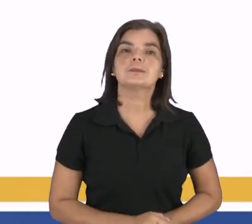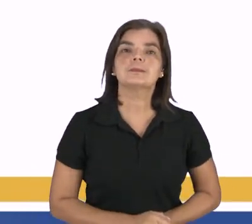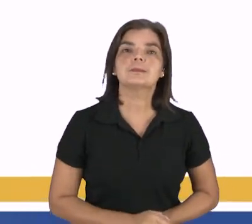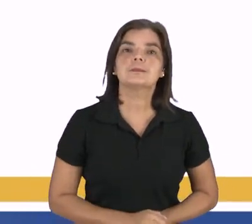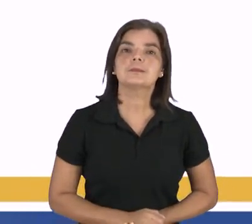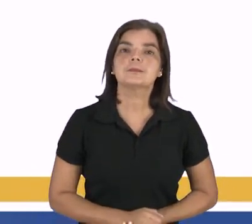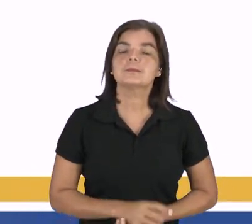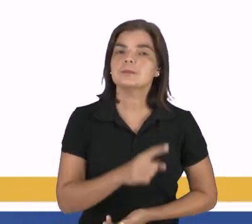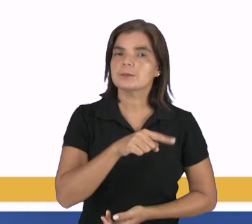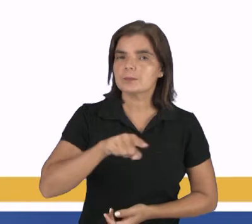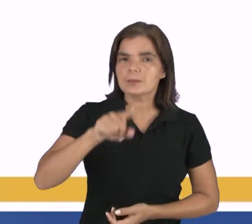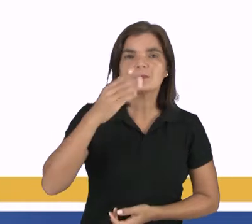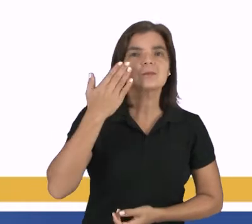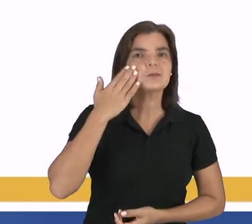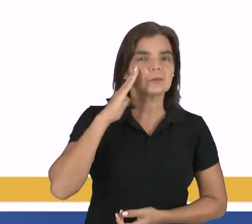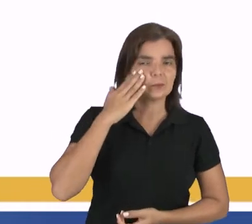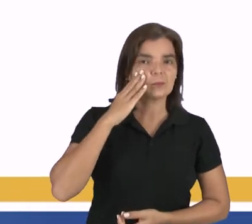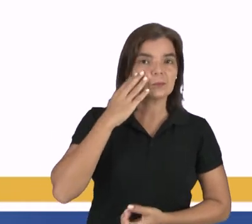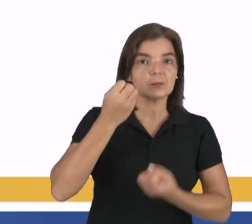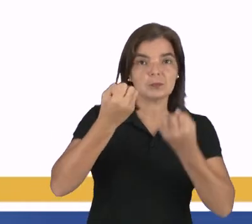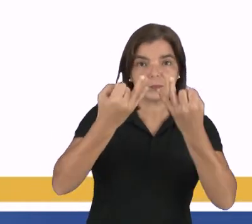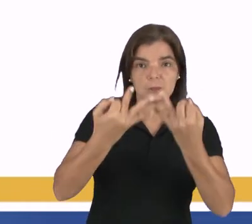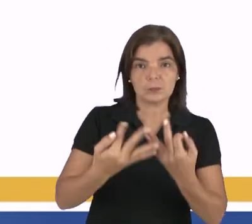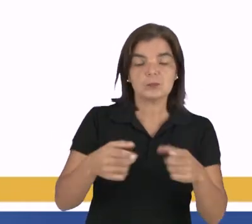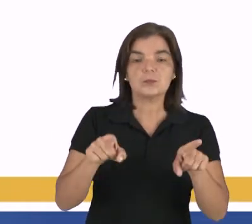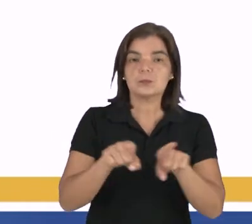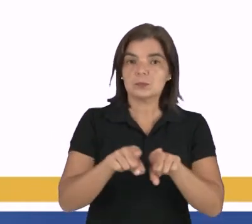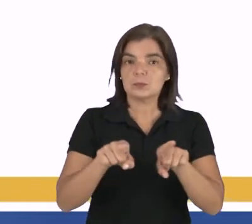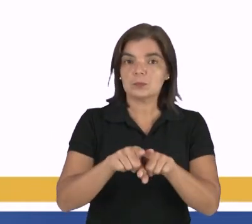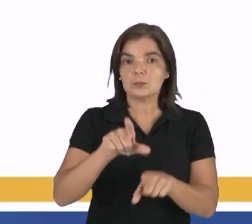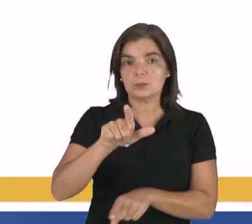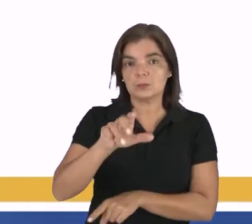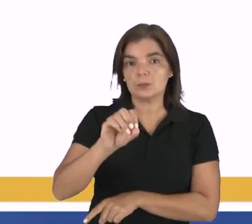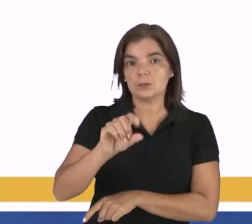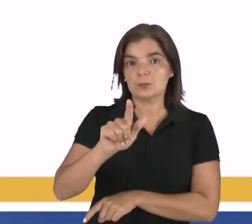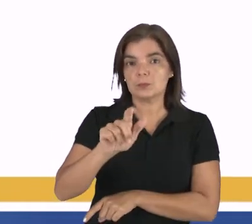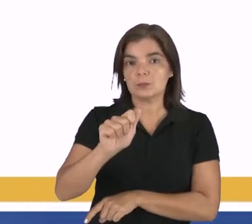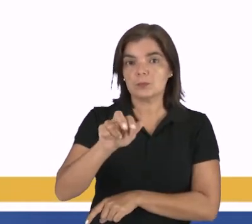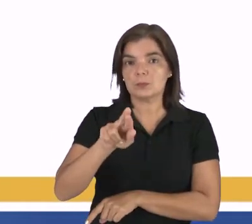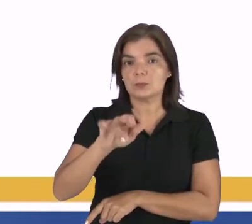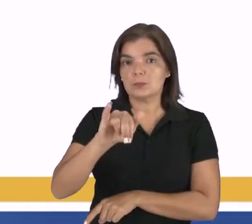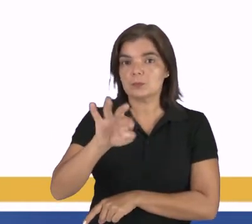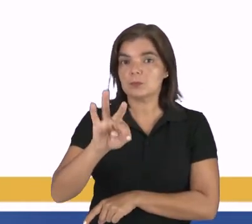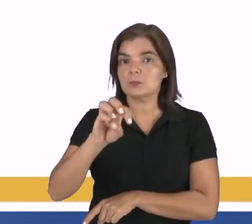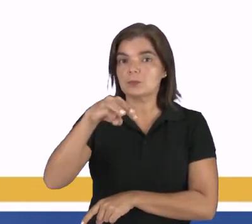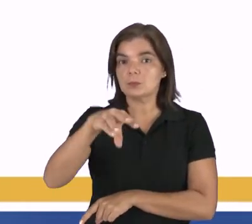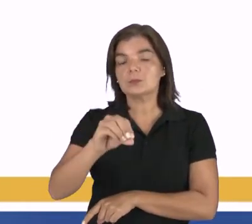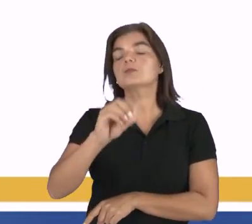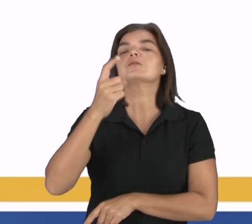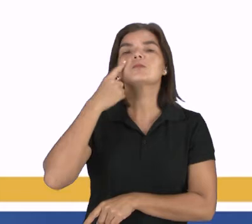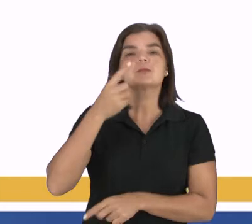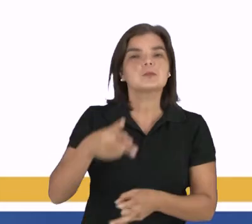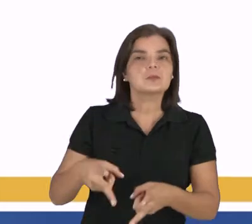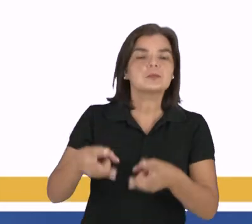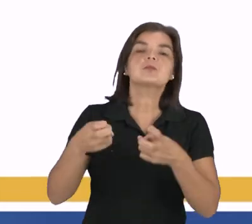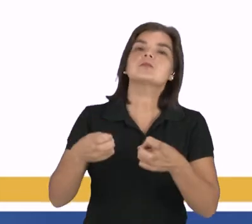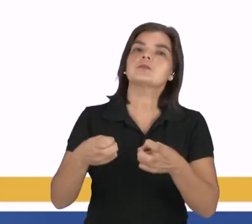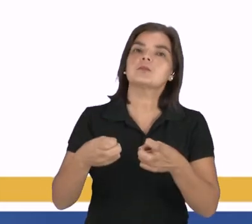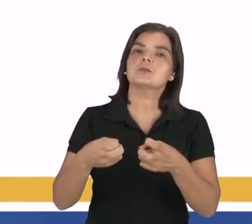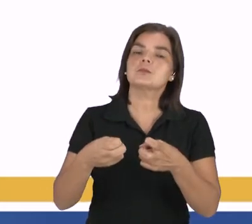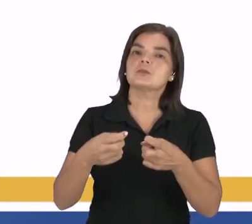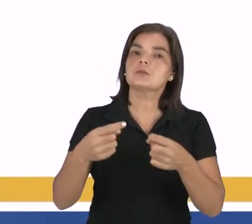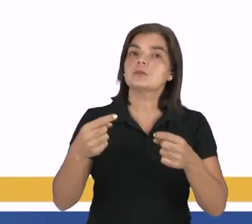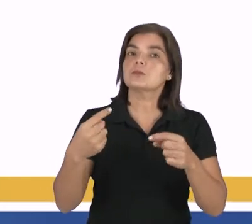aqui? Vocês compreenderam agora o conceito de logaritmos? Então, basta vocês perceberem